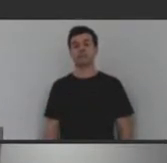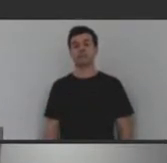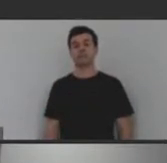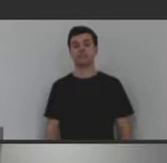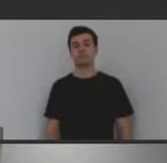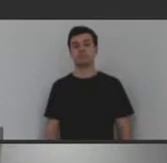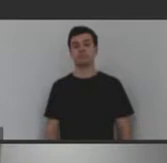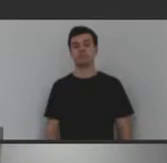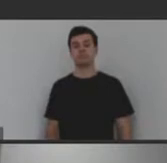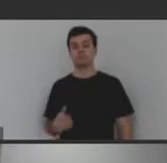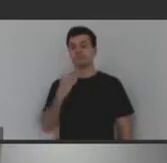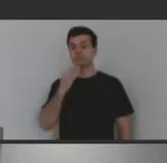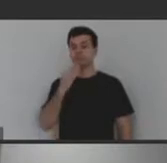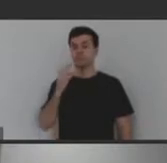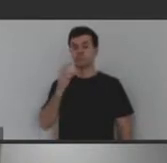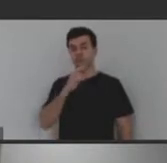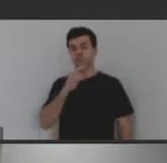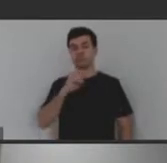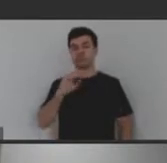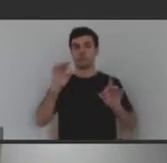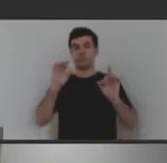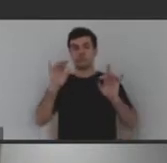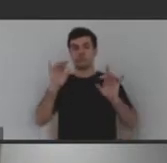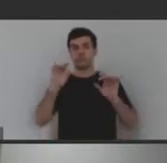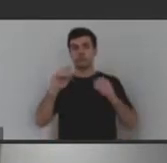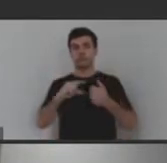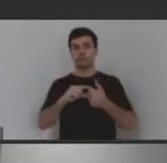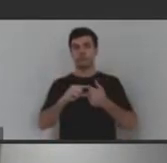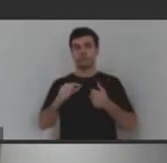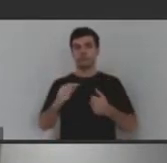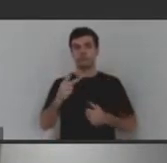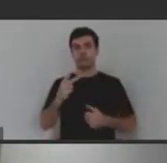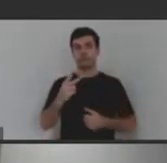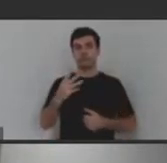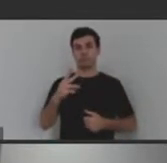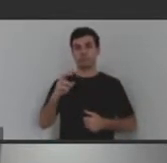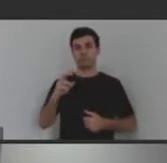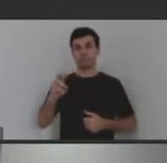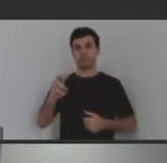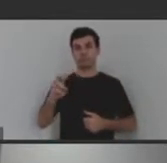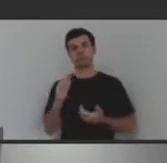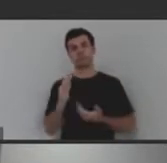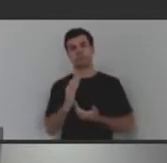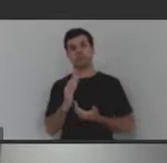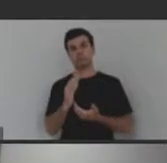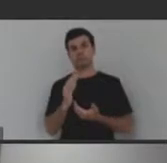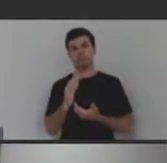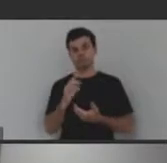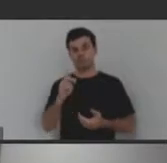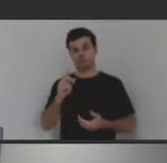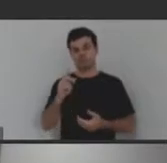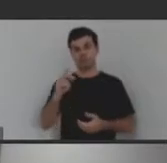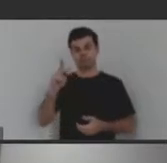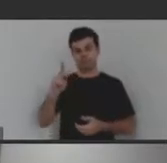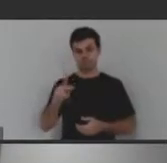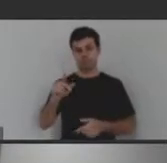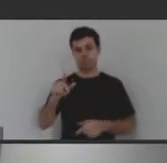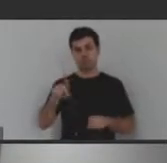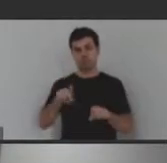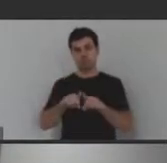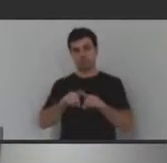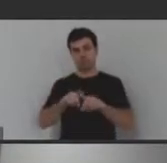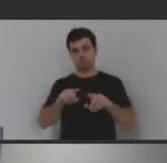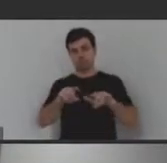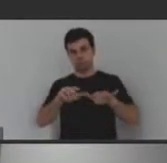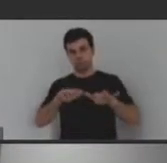Pedido de urgência especial nos termos do artigo 243 seguintes do regimento interno desta casa, requeremos a vossa excelência, após ouvir do plenário, a tramitação